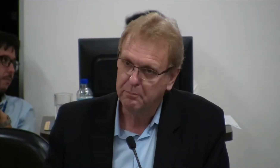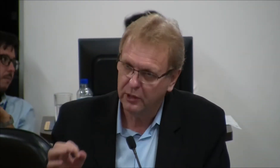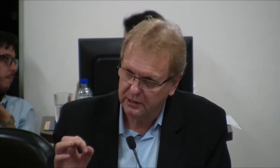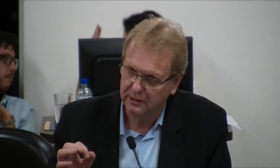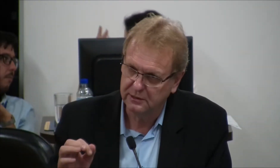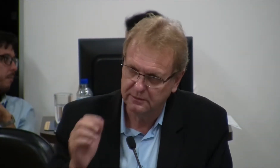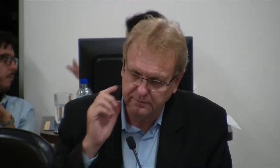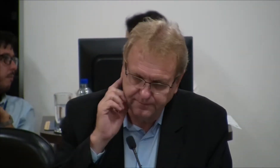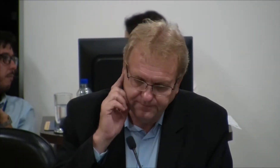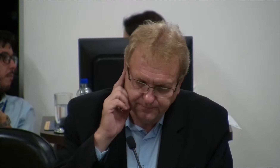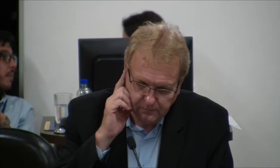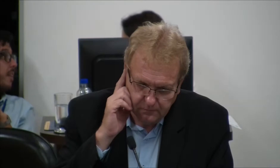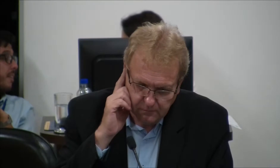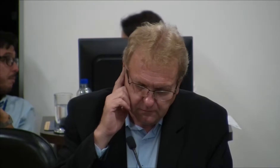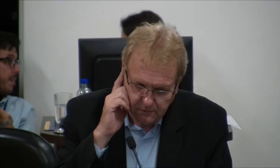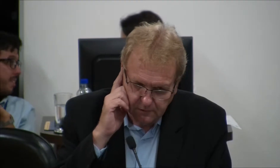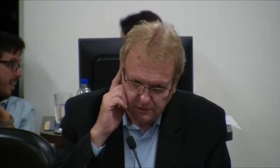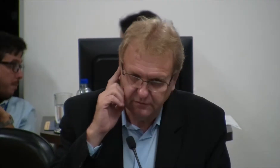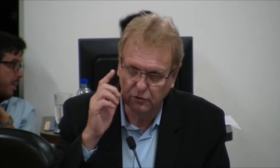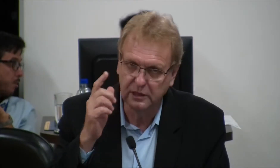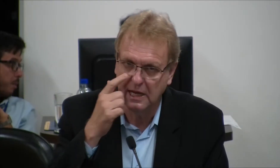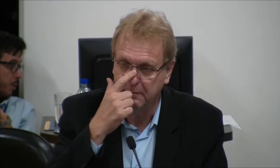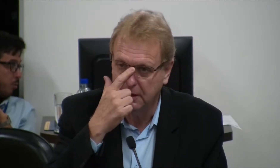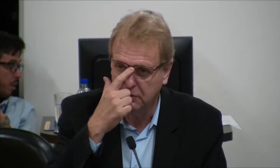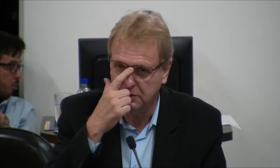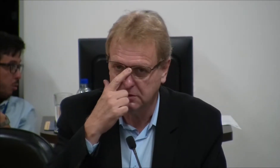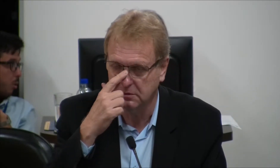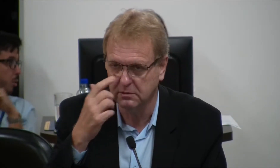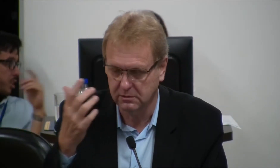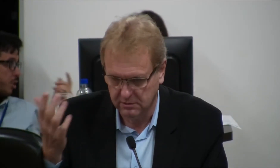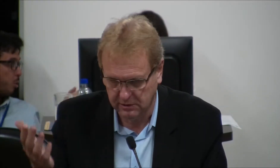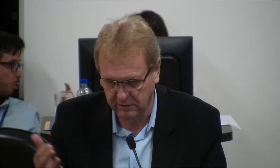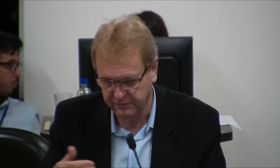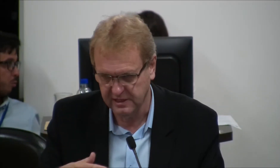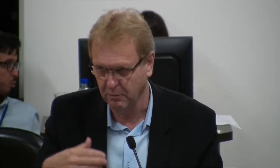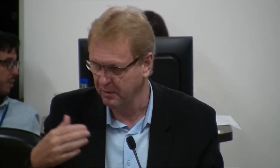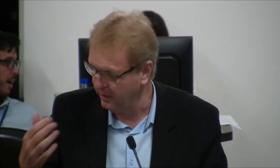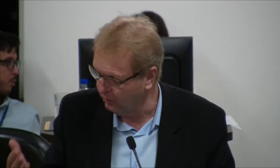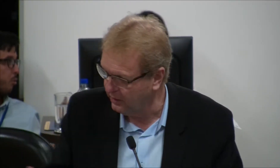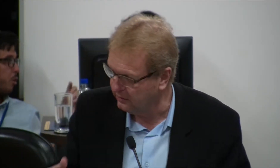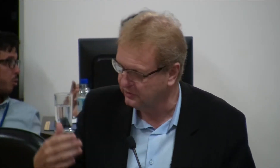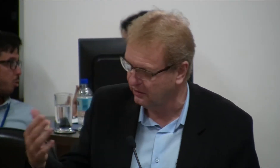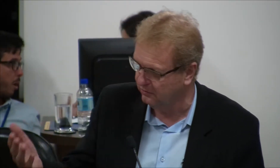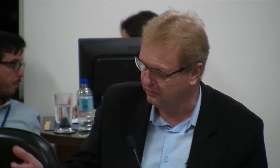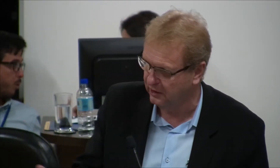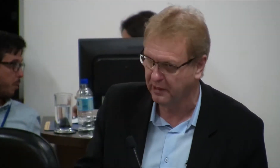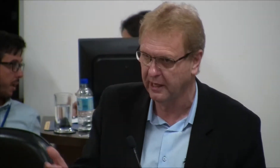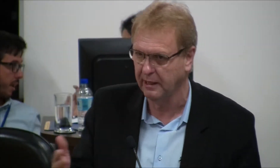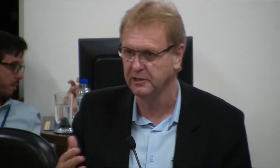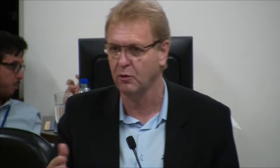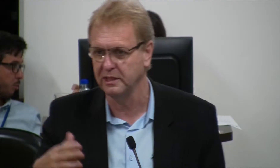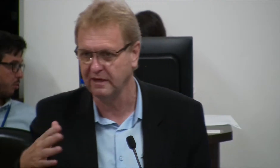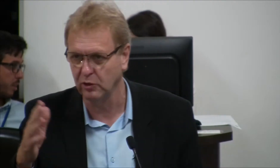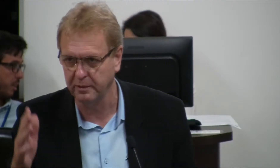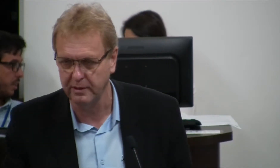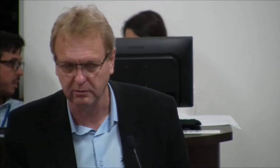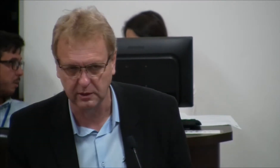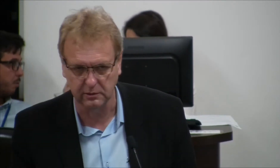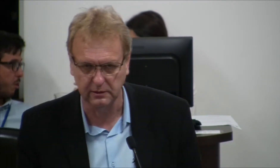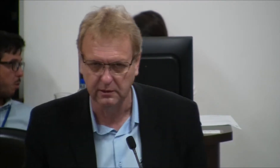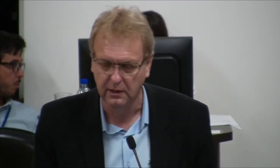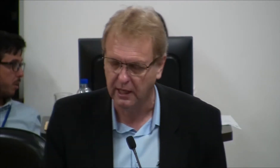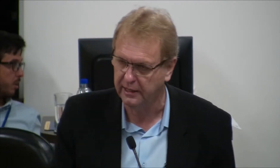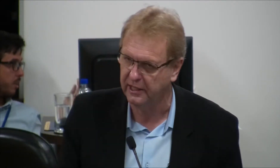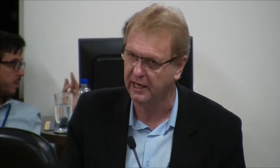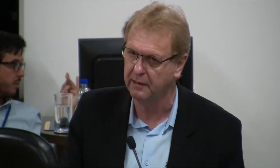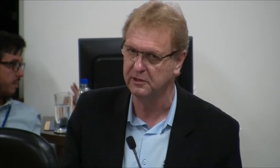Mas é importante. Tive 2 amigos que fizemos o primeiro ano, o segundo ano, porque aquele tempo já começava no primeiro ano,